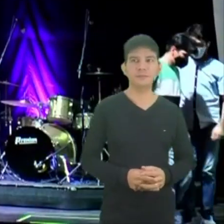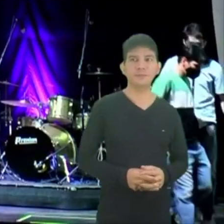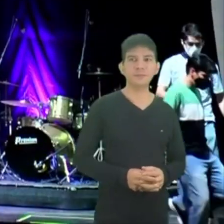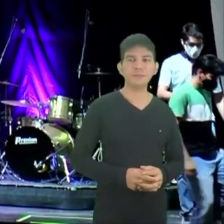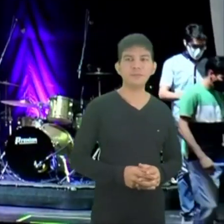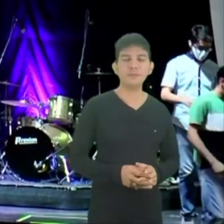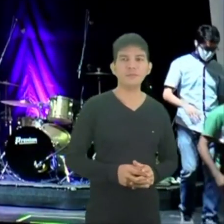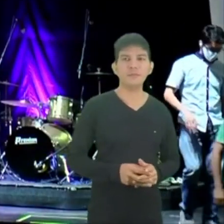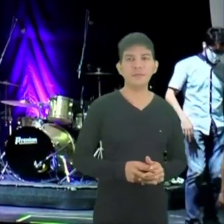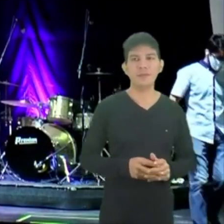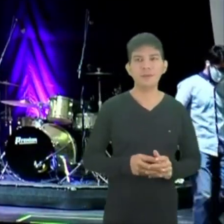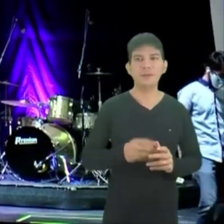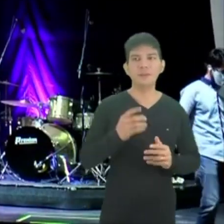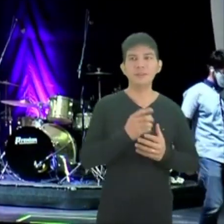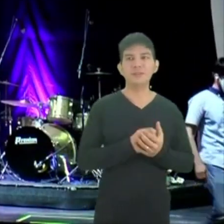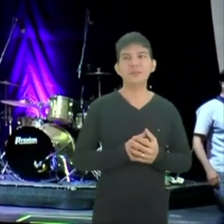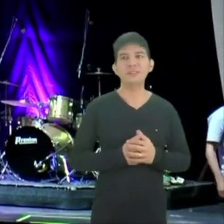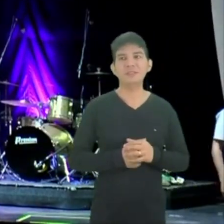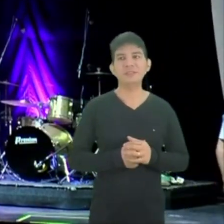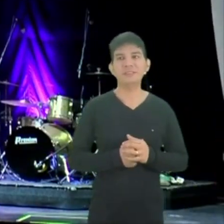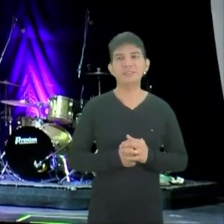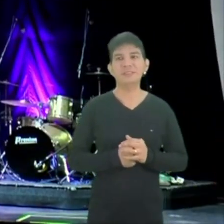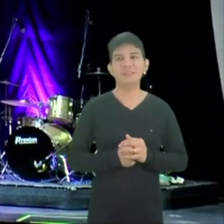Oi, eu sou especial.